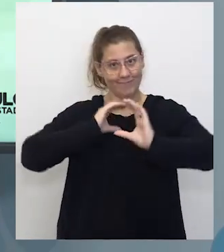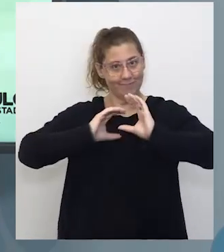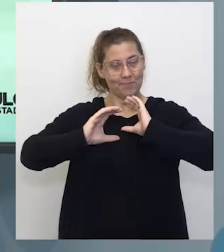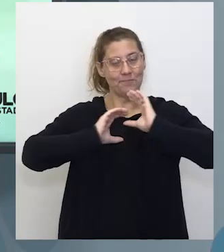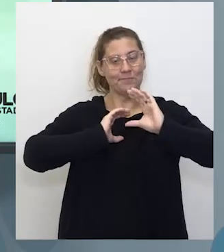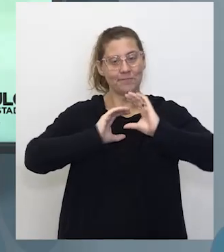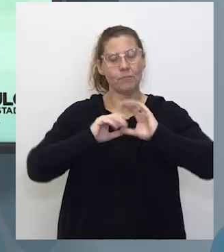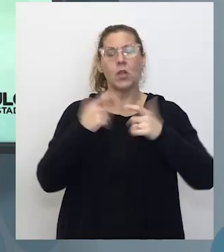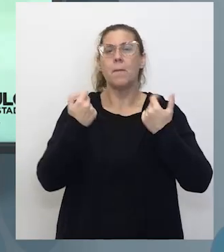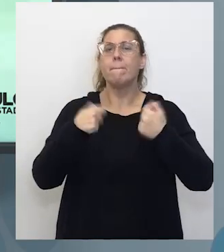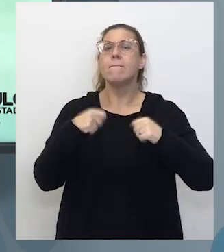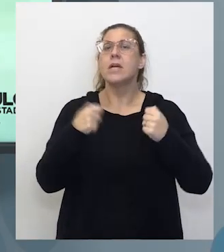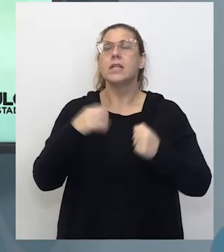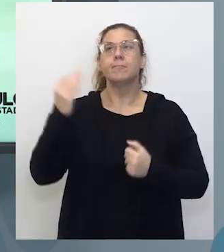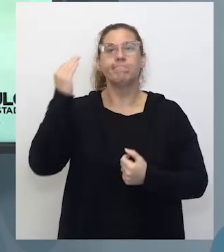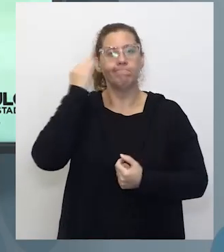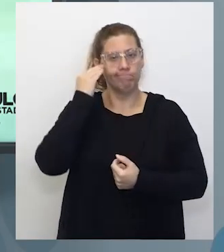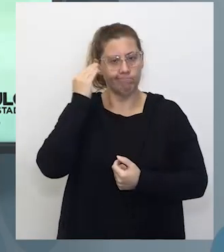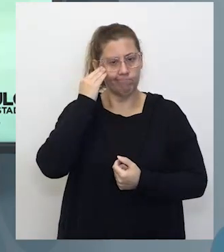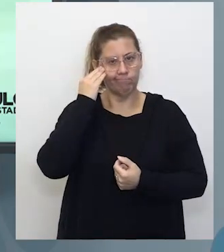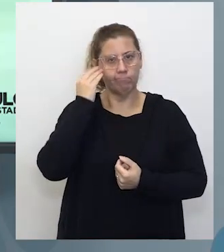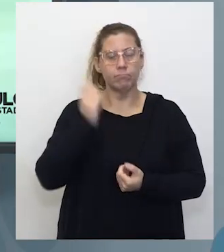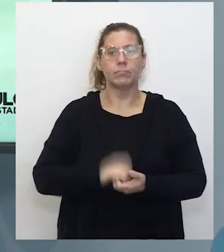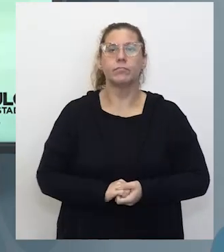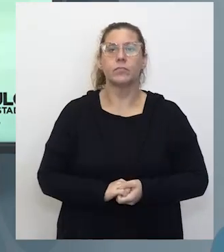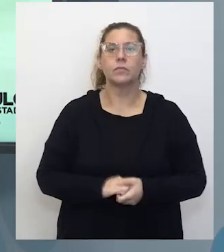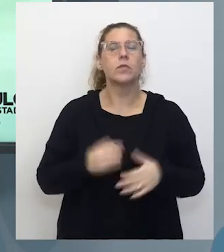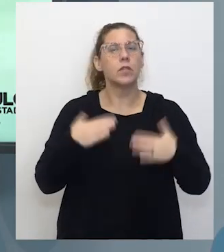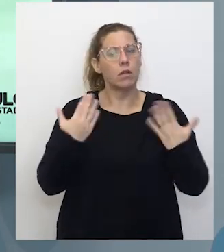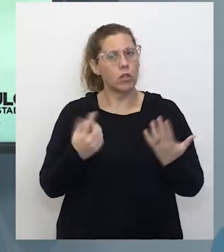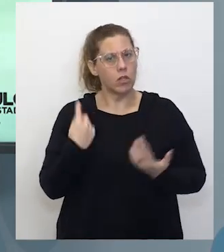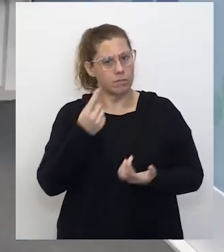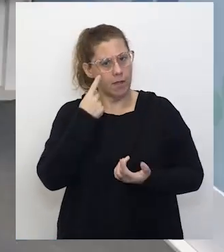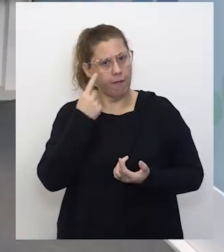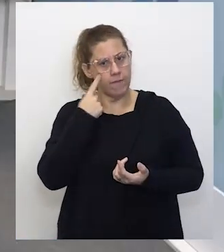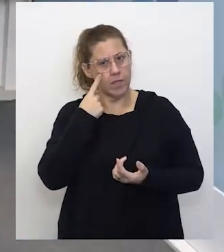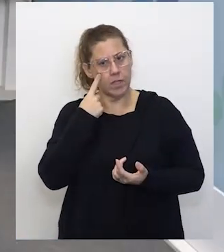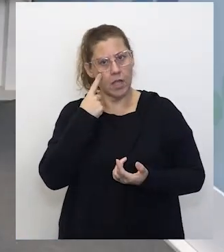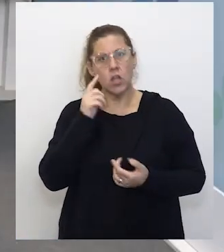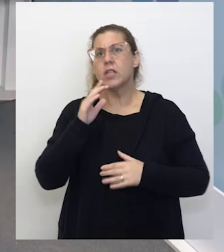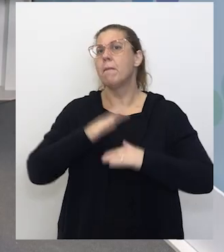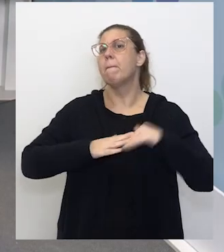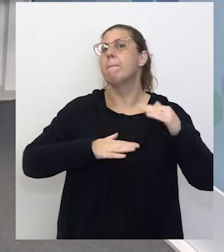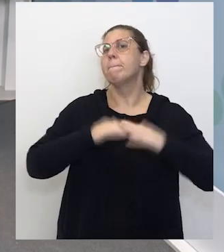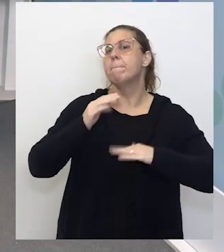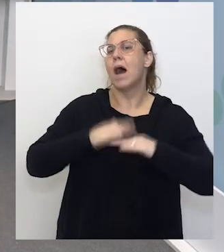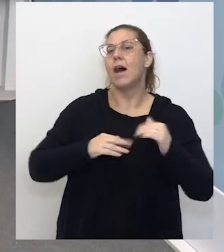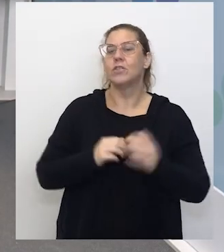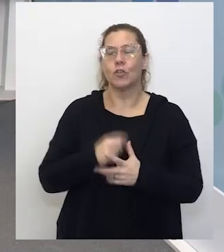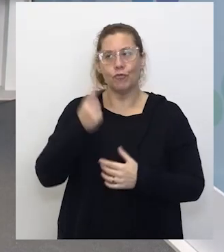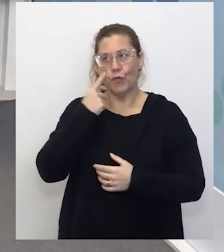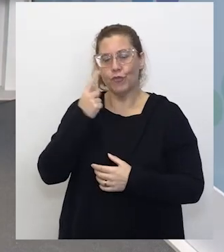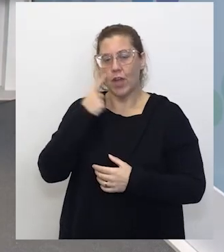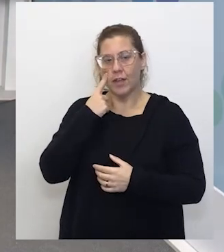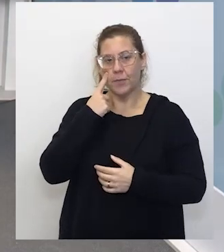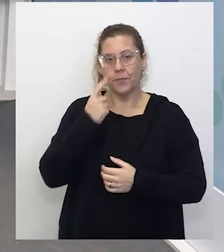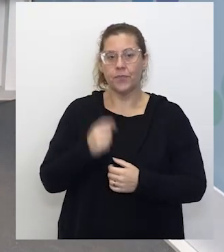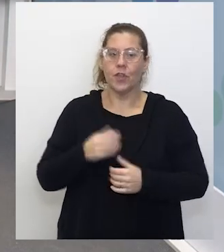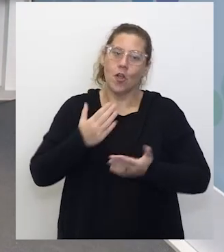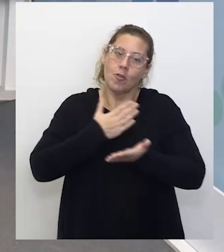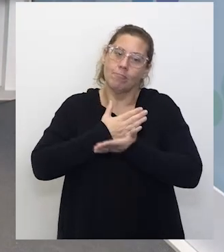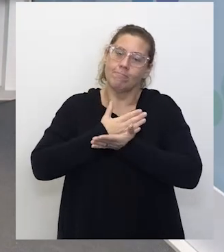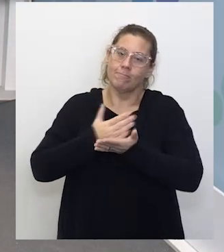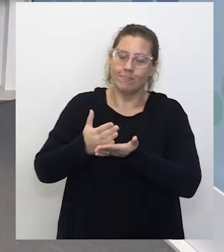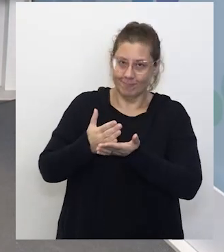comunicação precisa ser entendida. E para isso, né, Fabi, nós precisamos ver a nossa habilidade. Exato. Então, para